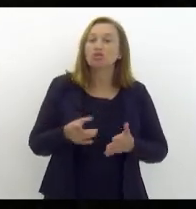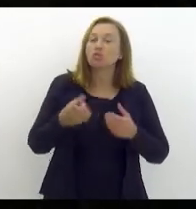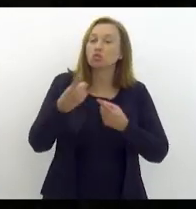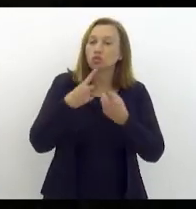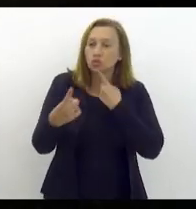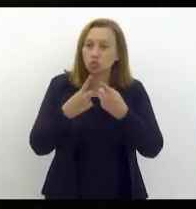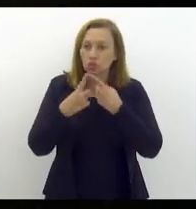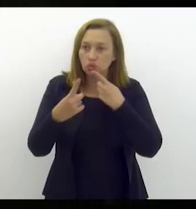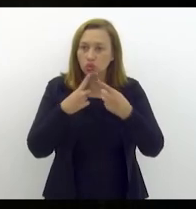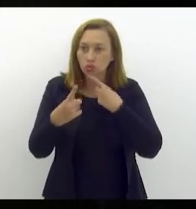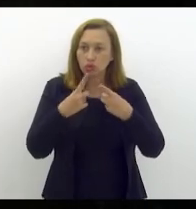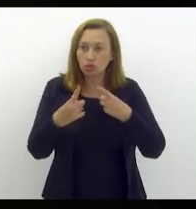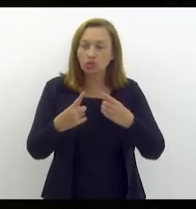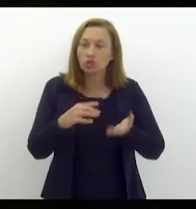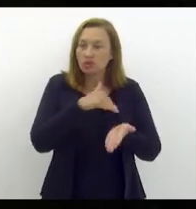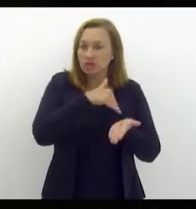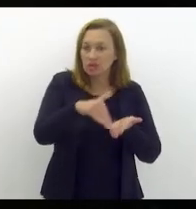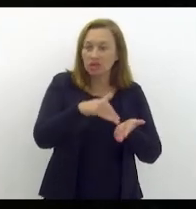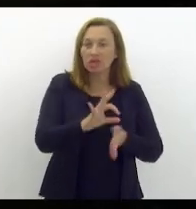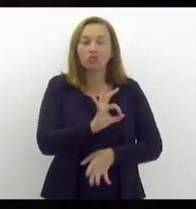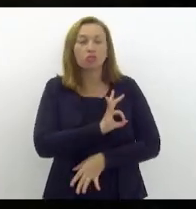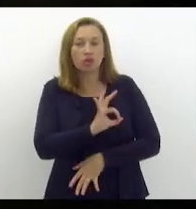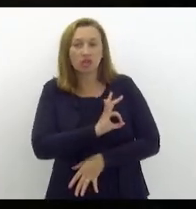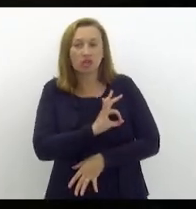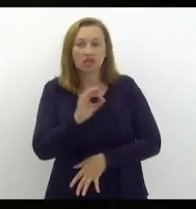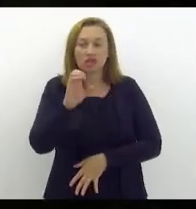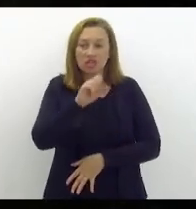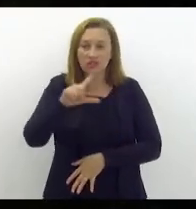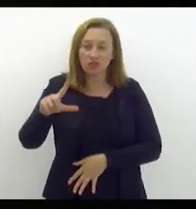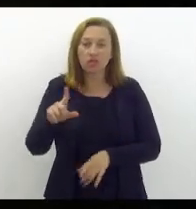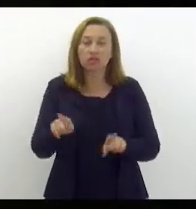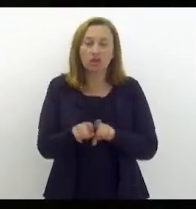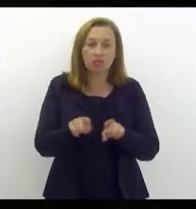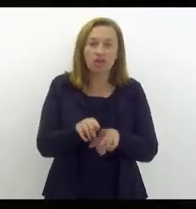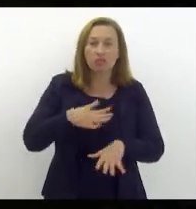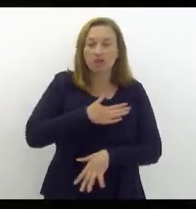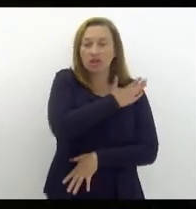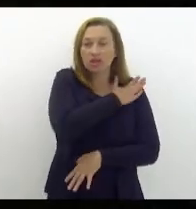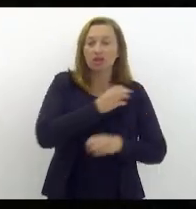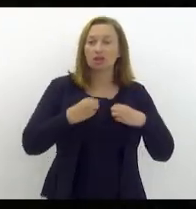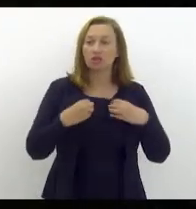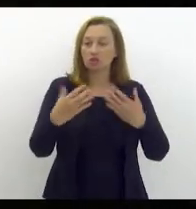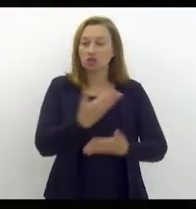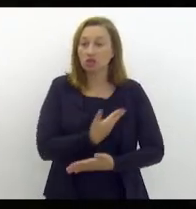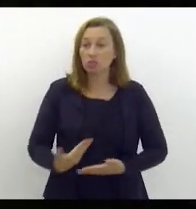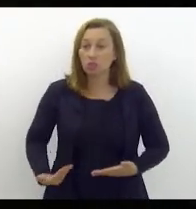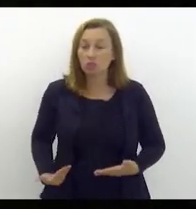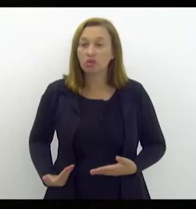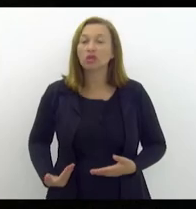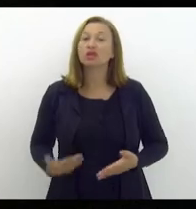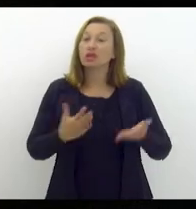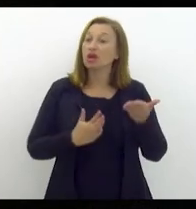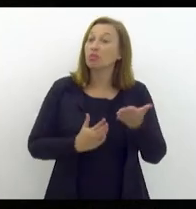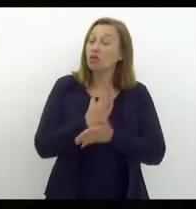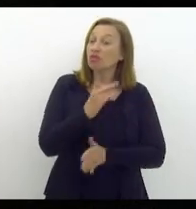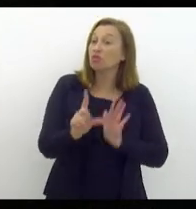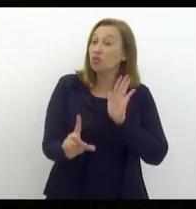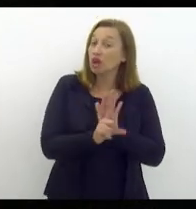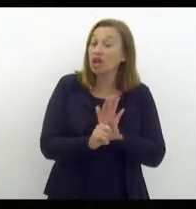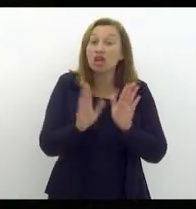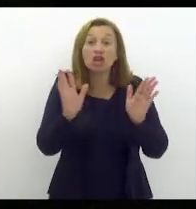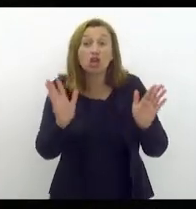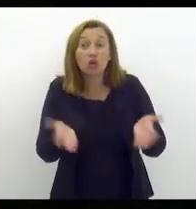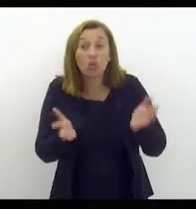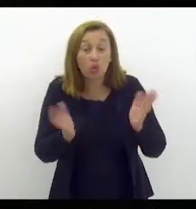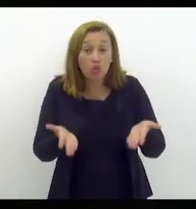discussão com os secretários de Polícia Civil e Militar, fizemos audiência pública e aprovamos uma lei que